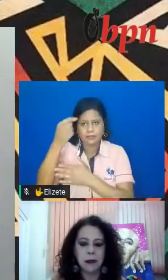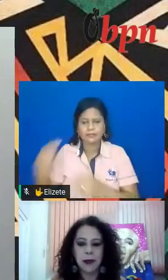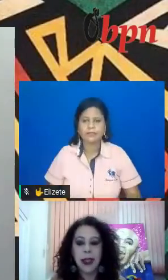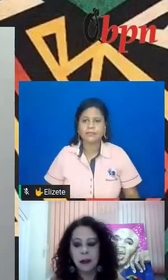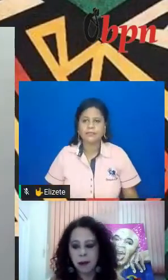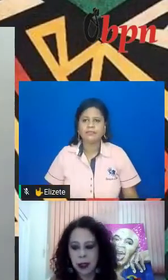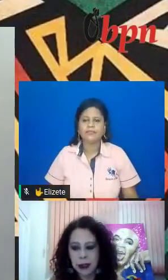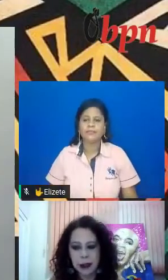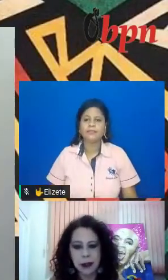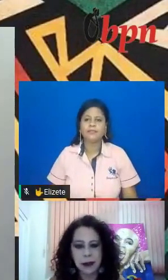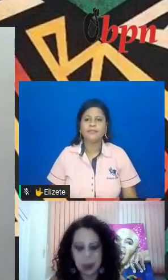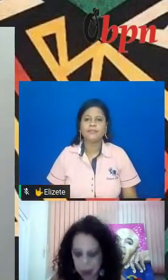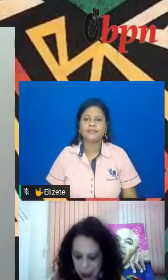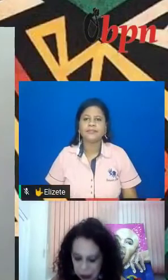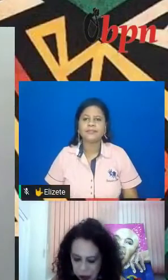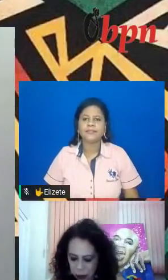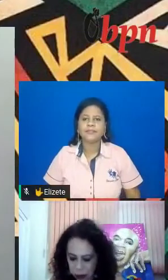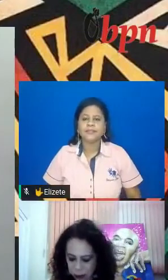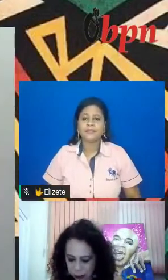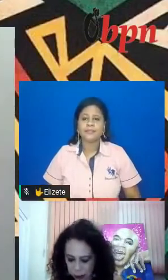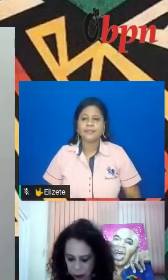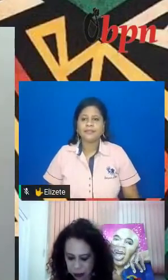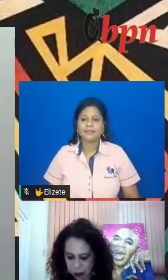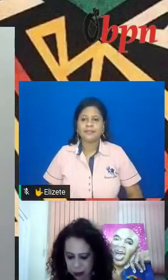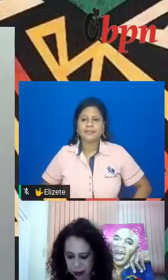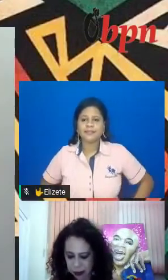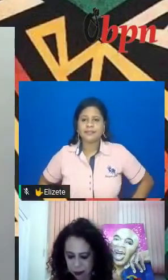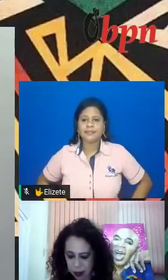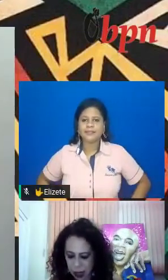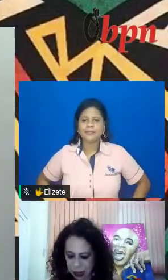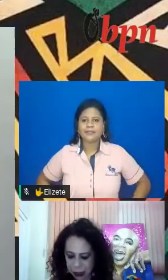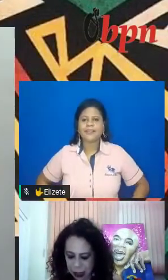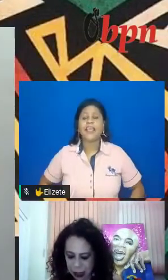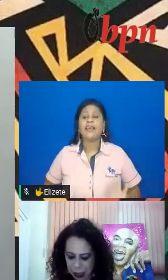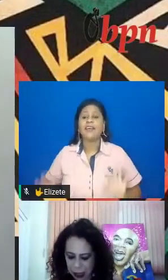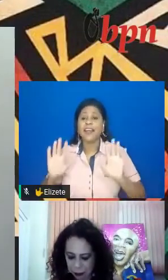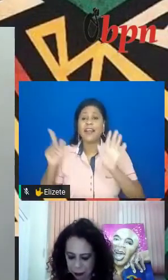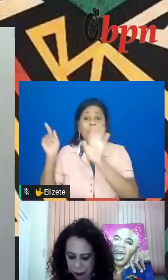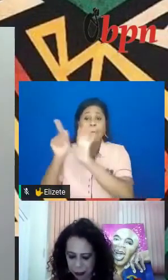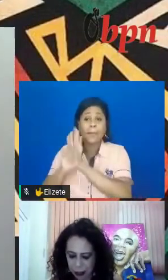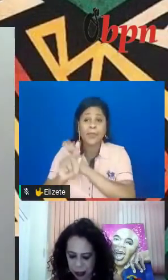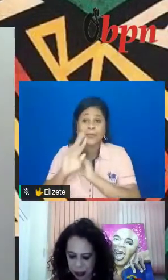Conceição. Ficou uma pergunta? Ficou uma pergunta.